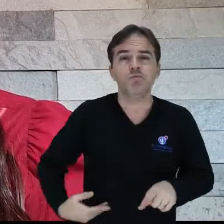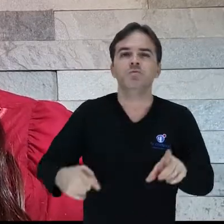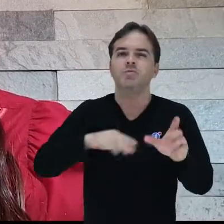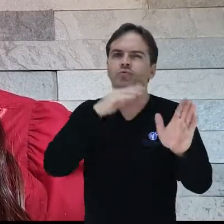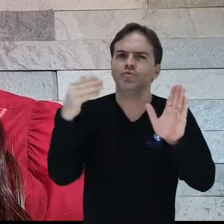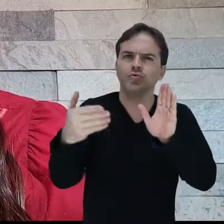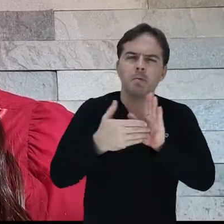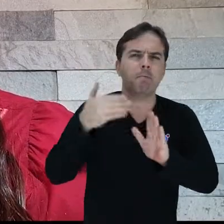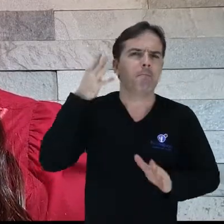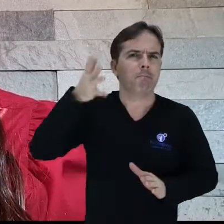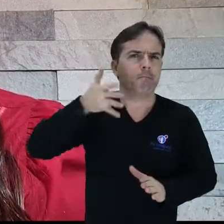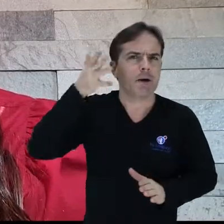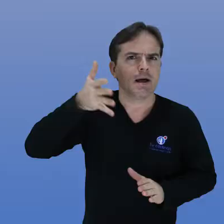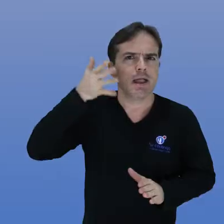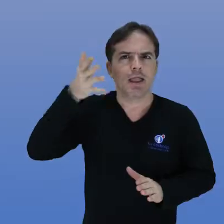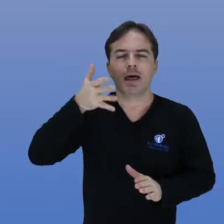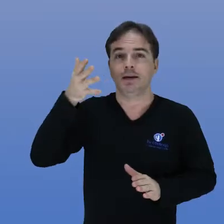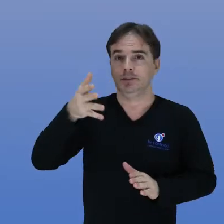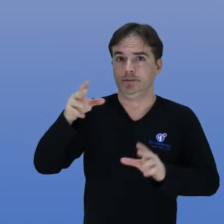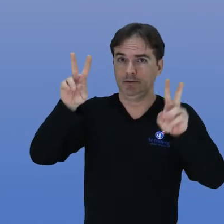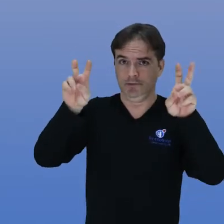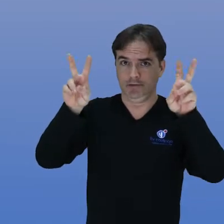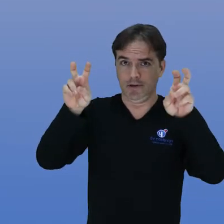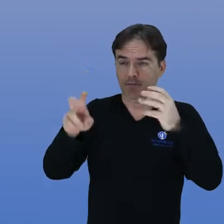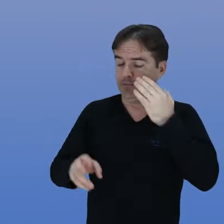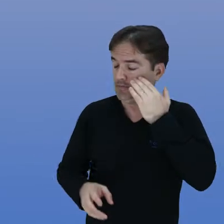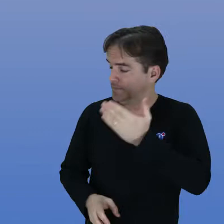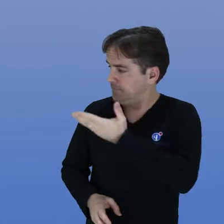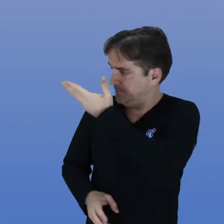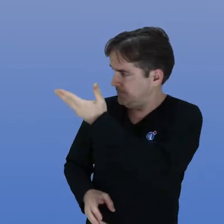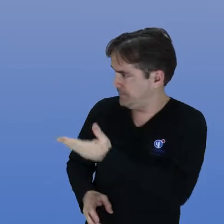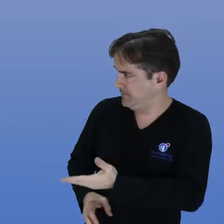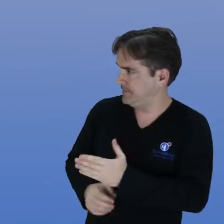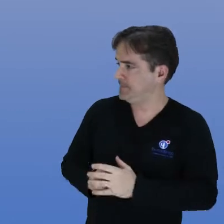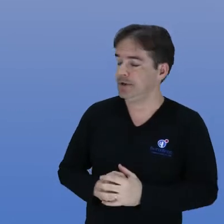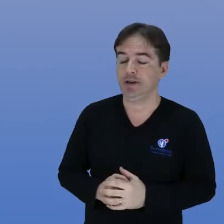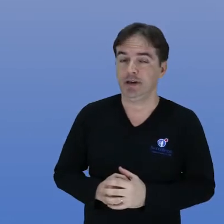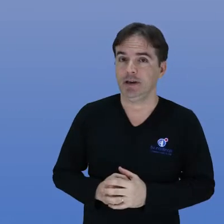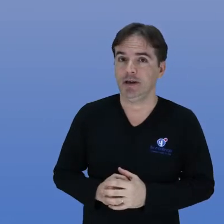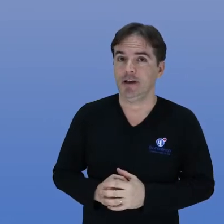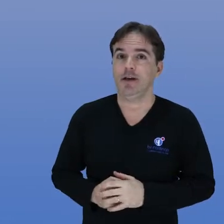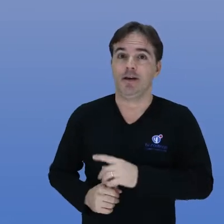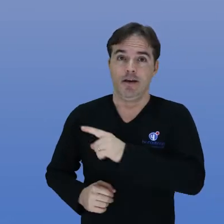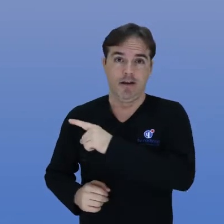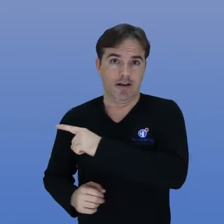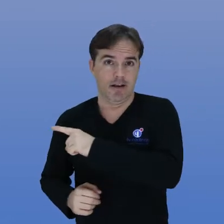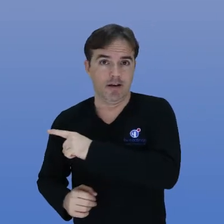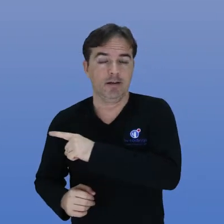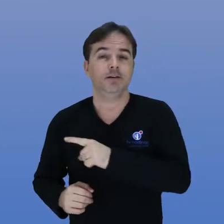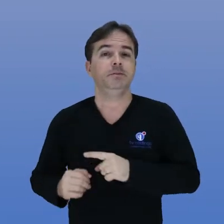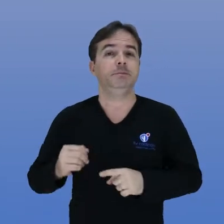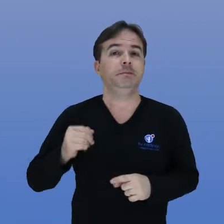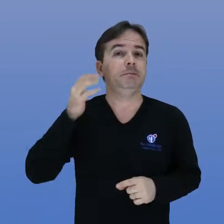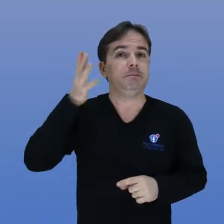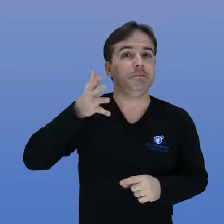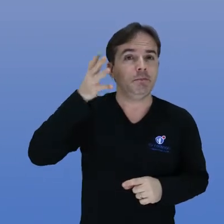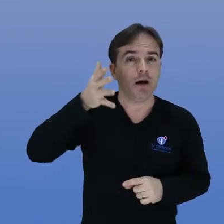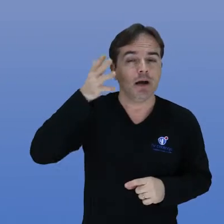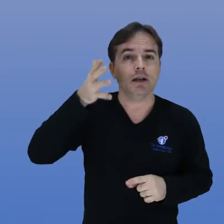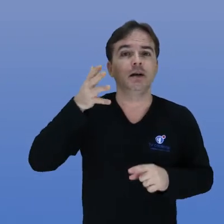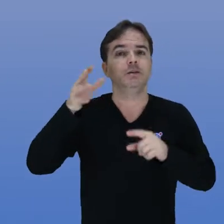a participarem da palestra de tema competências socioemocionais cuidar de ser para o bem servir